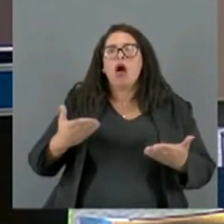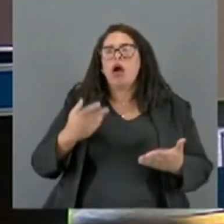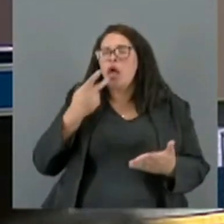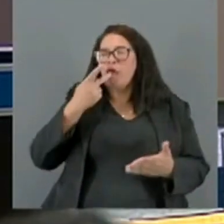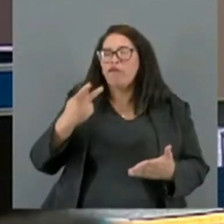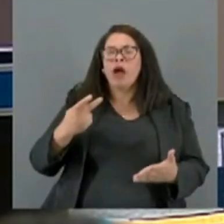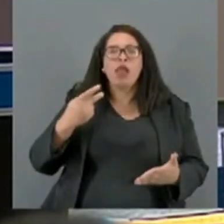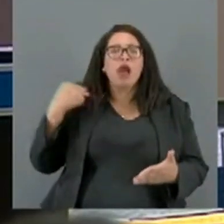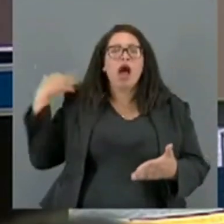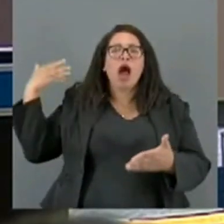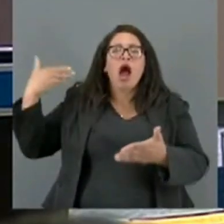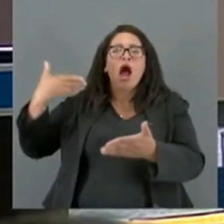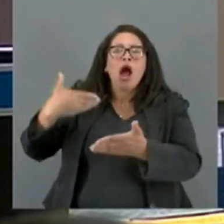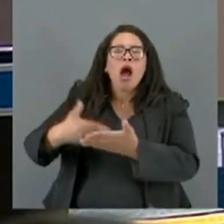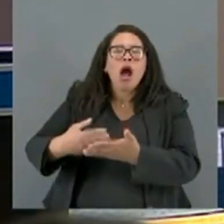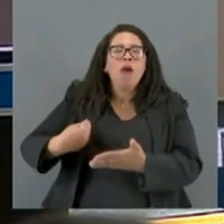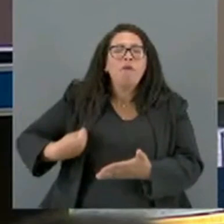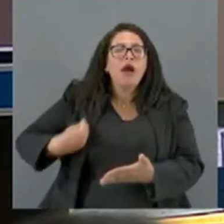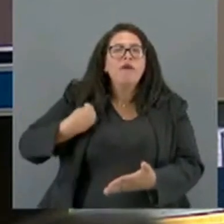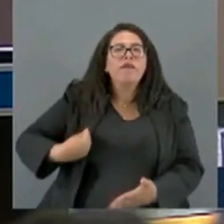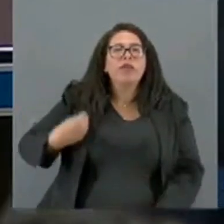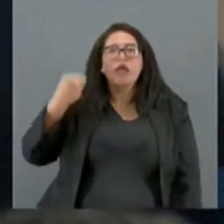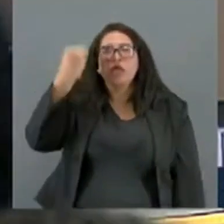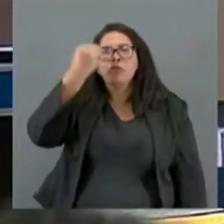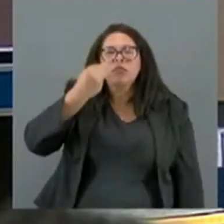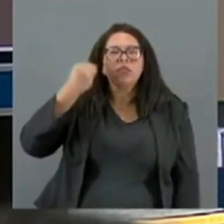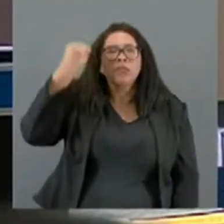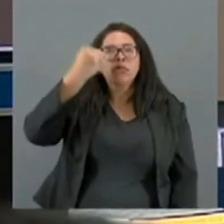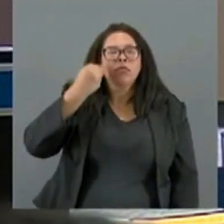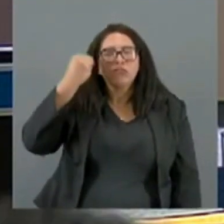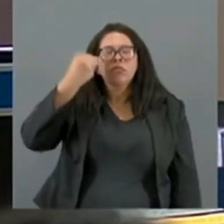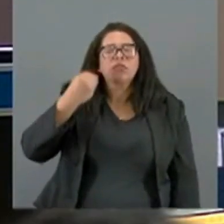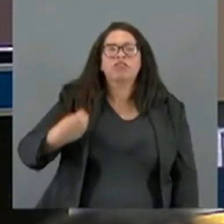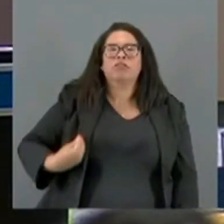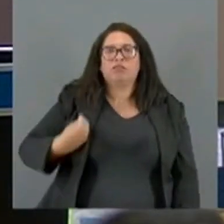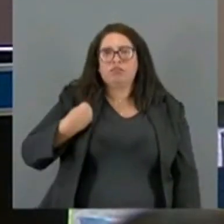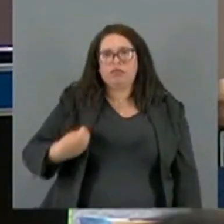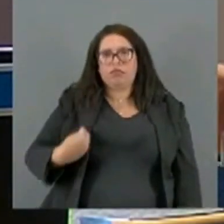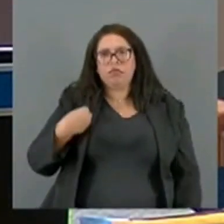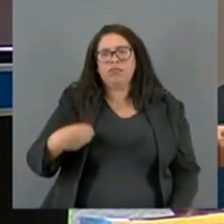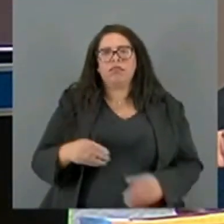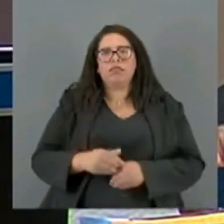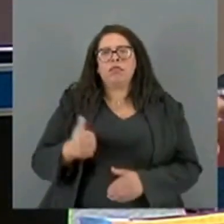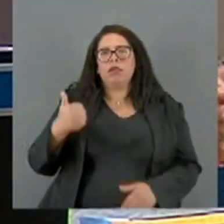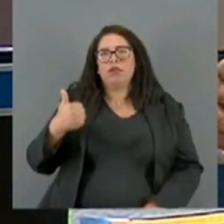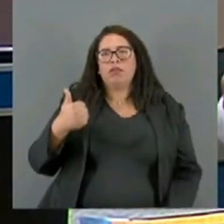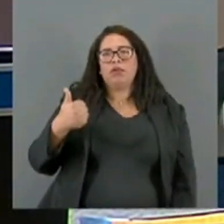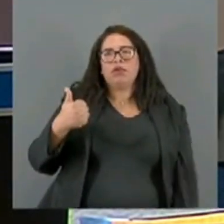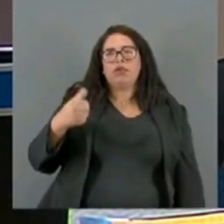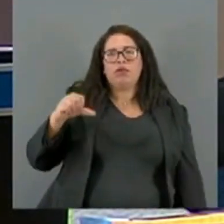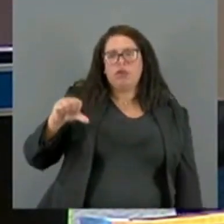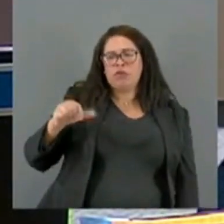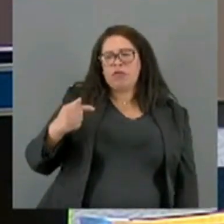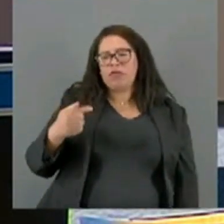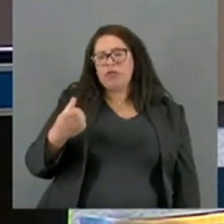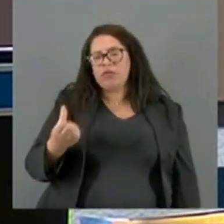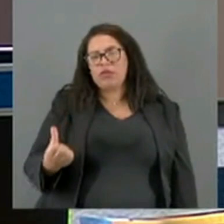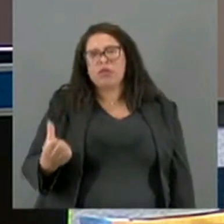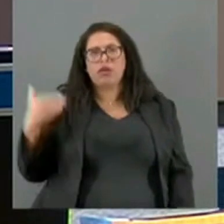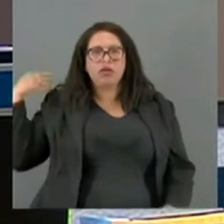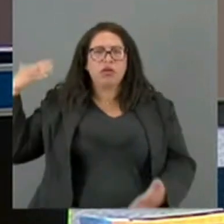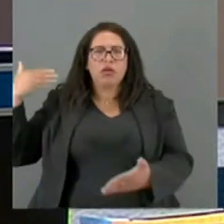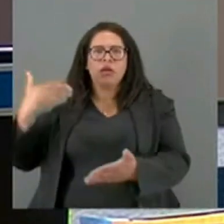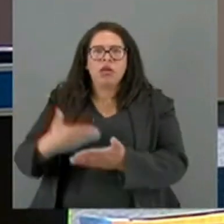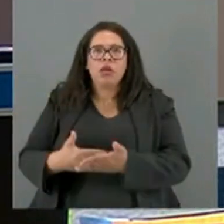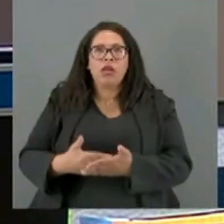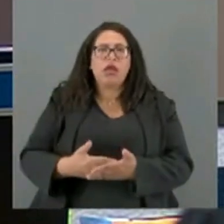breve ocorrências históricas e geográficas da minha carreira. Em 1976,